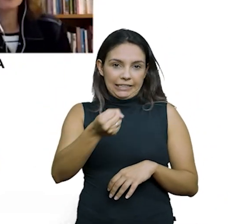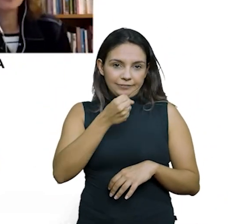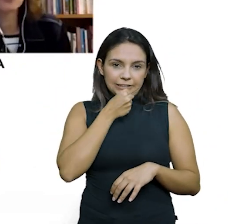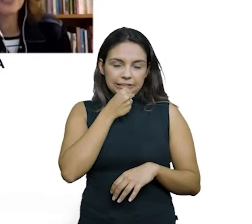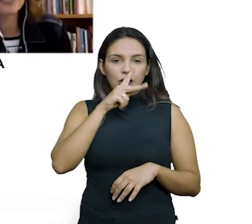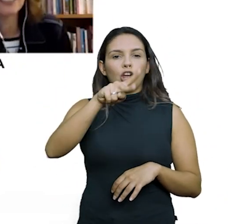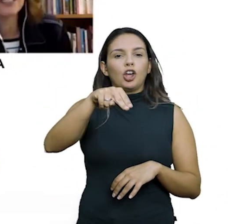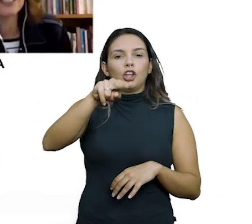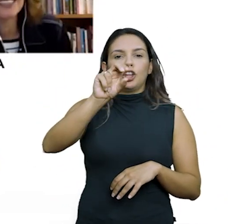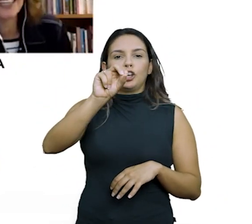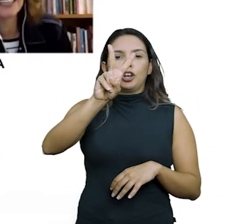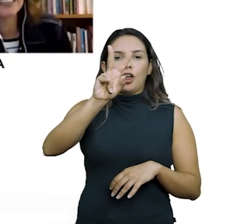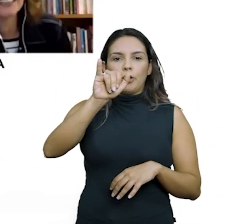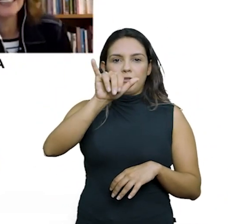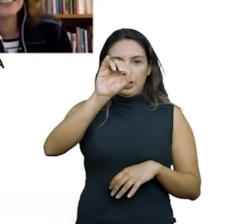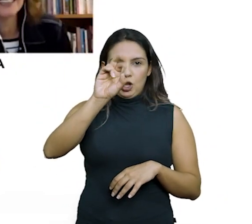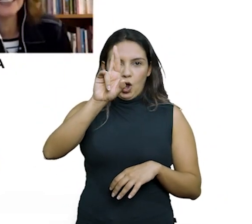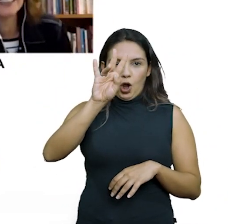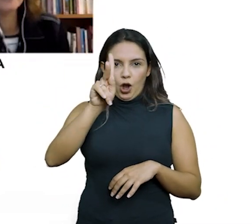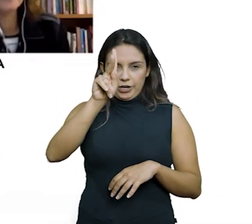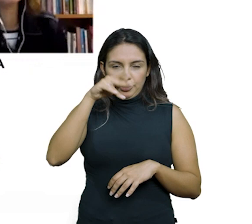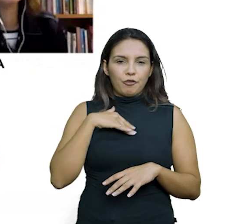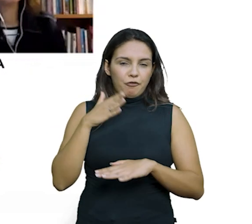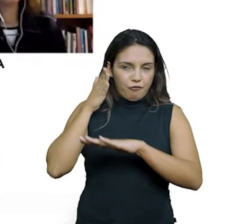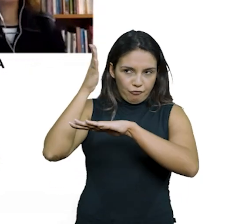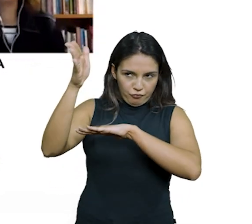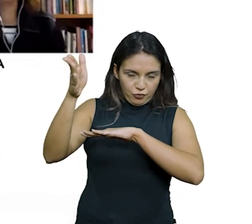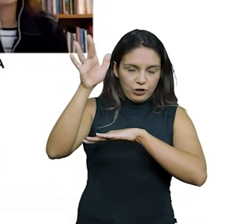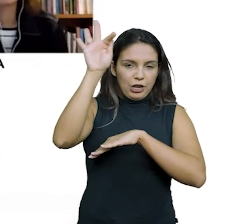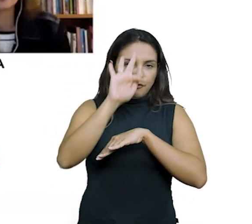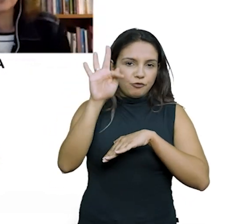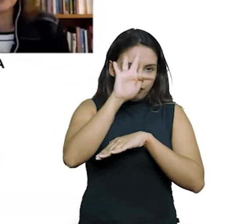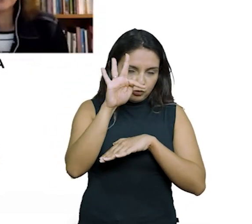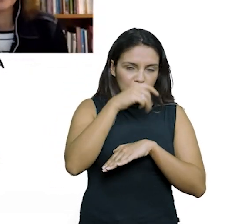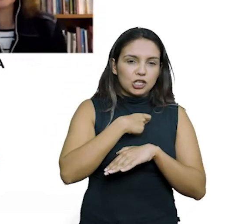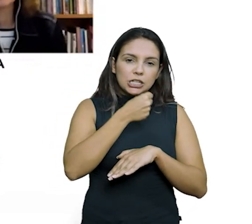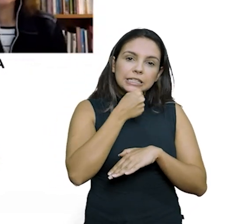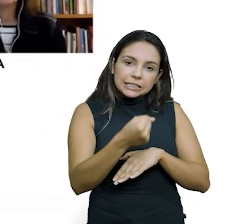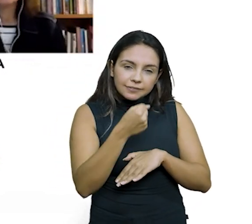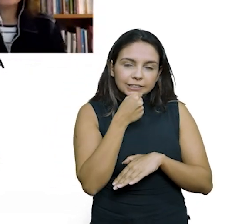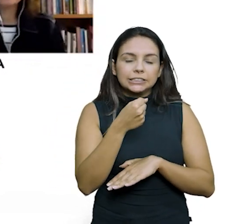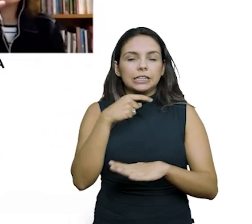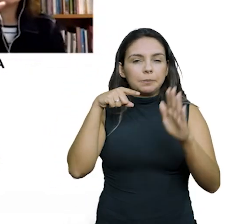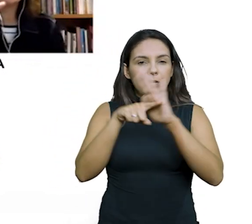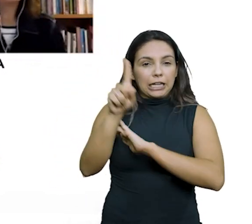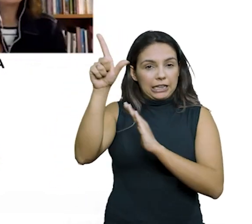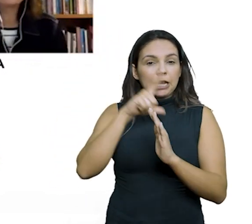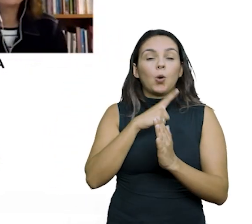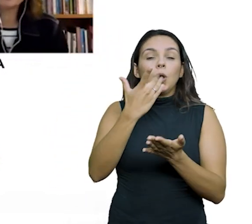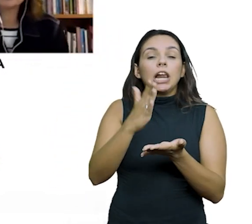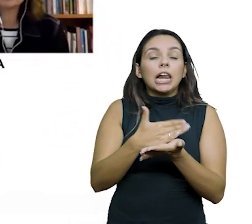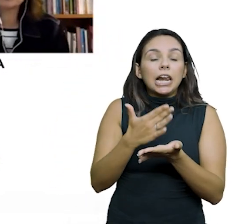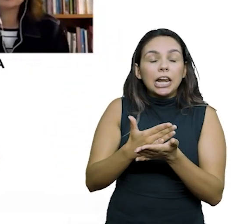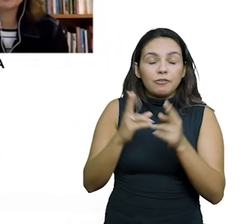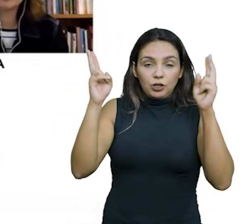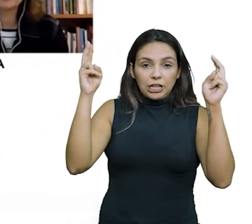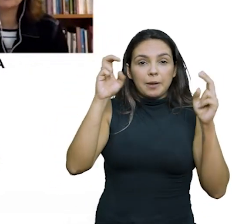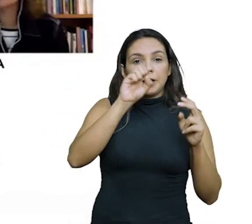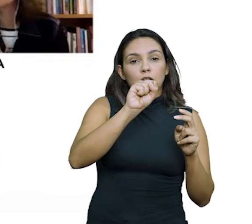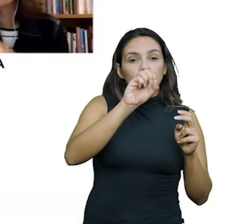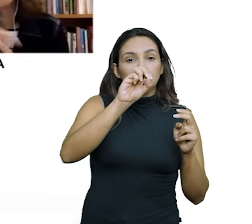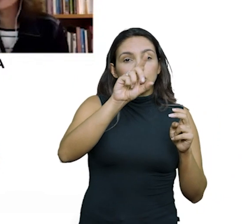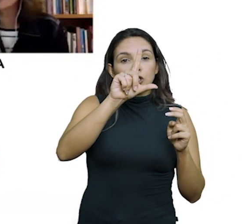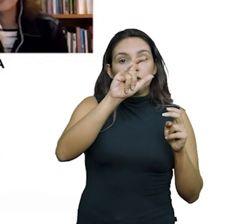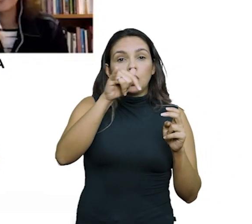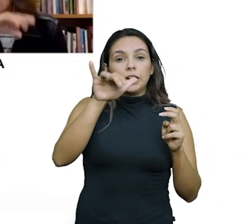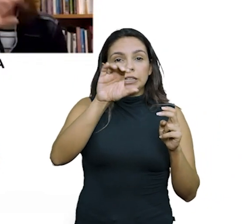lá da Universidade New York University, que tem um livro fantástico sobre solidão,